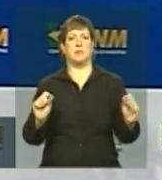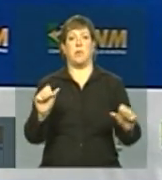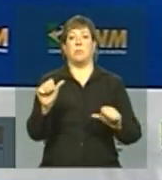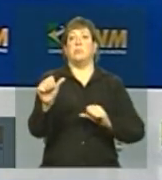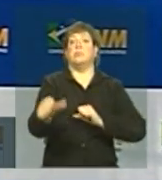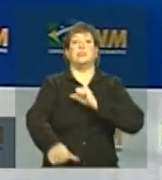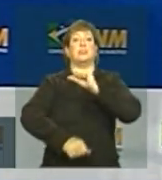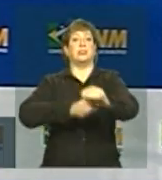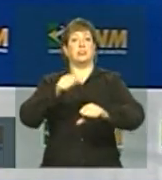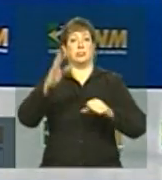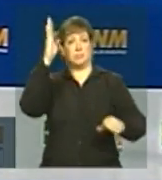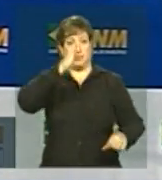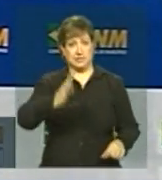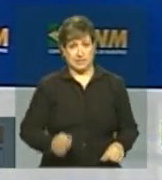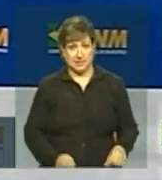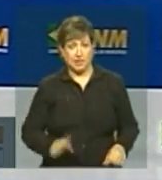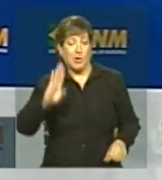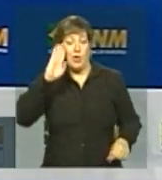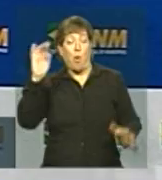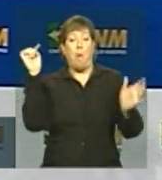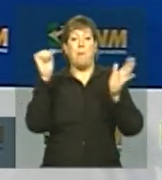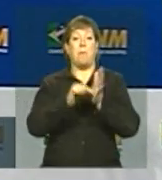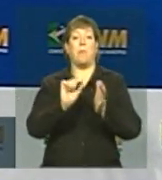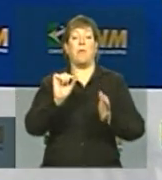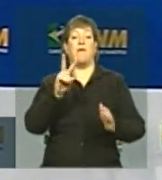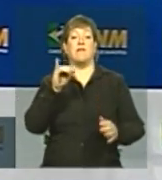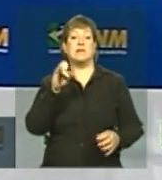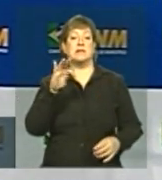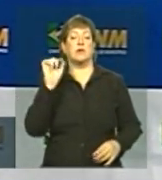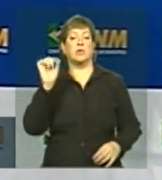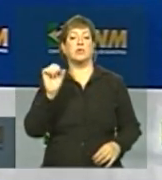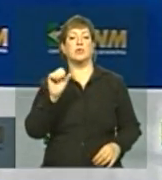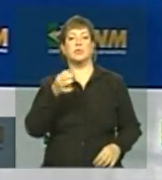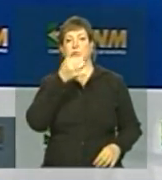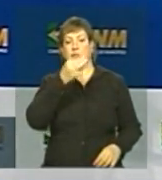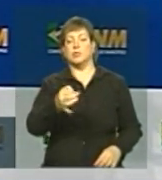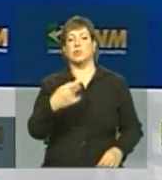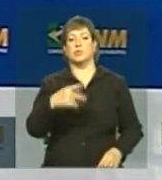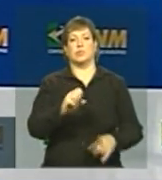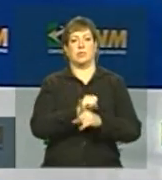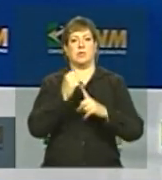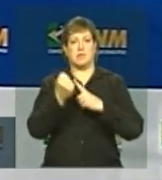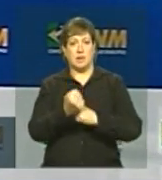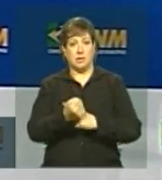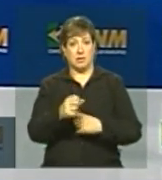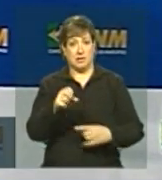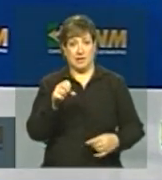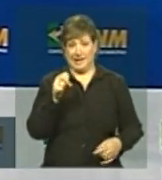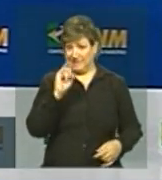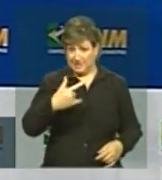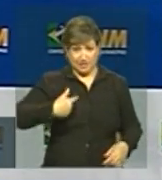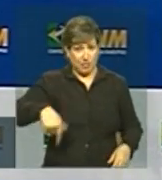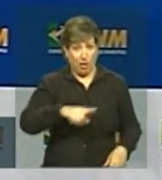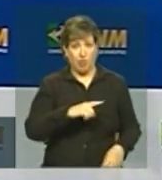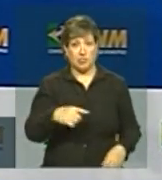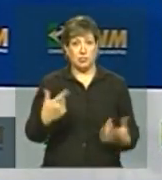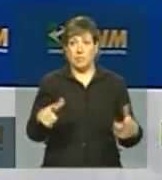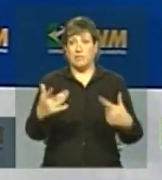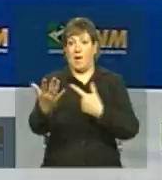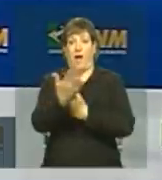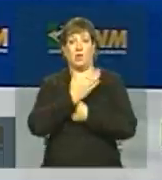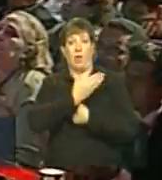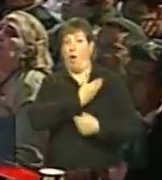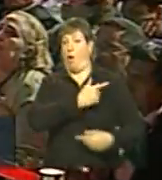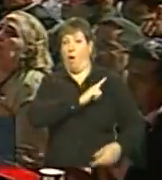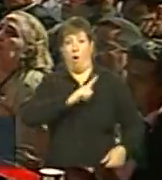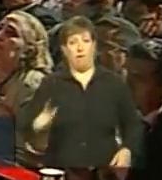Brasil do ponto de vista social se nós não contarmos com os governadores e os prefeitos.